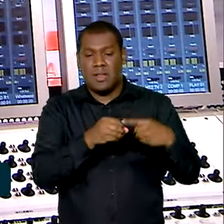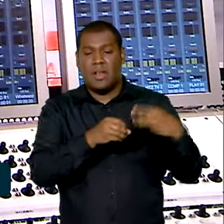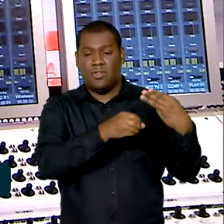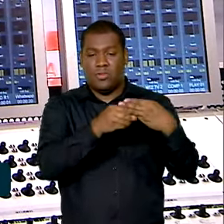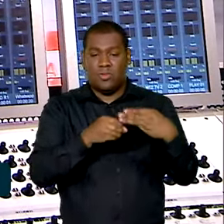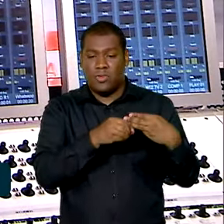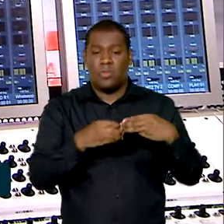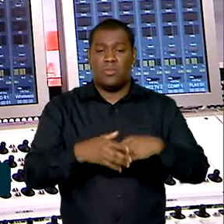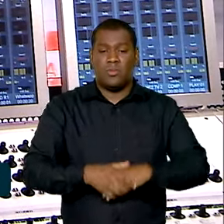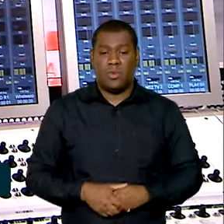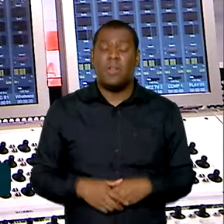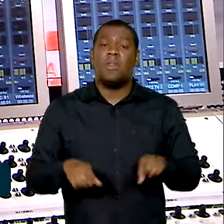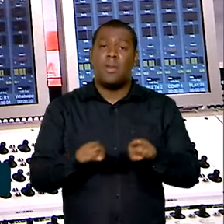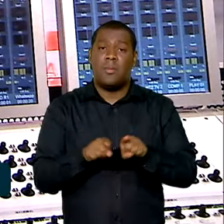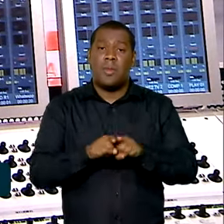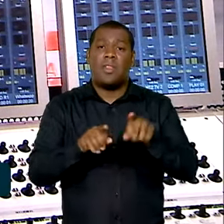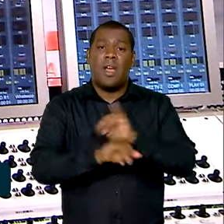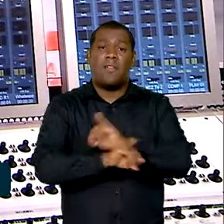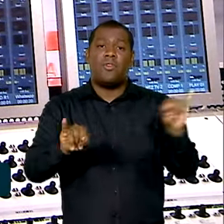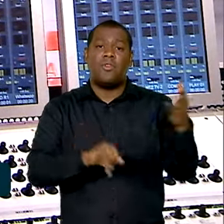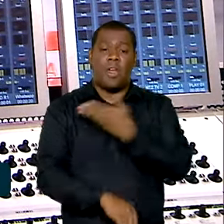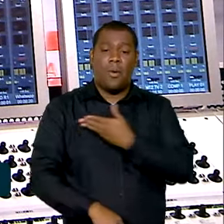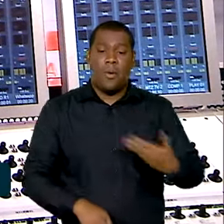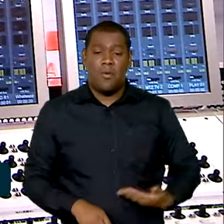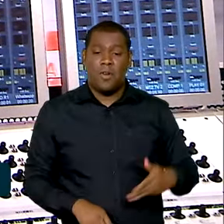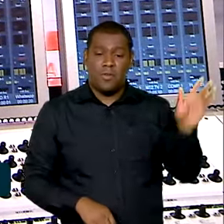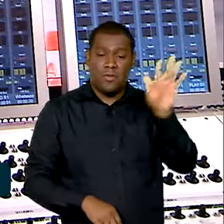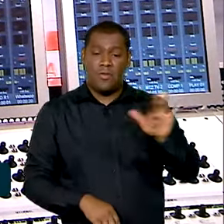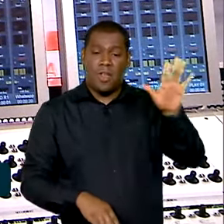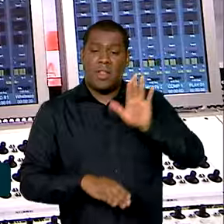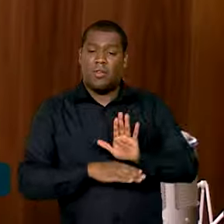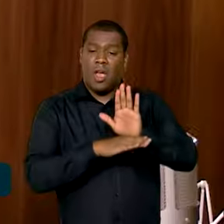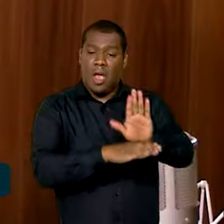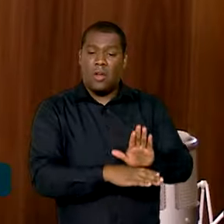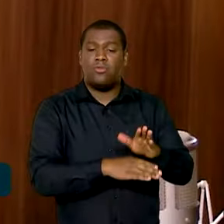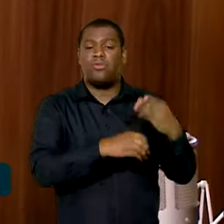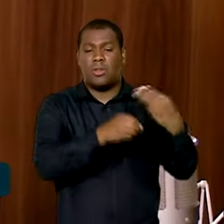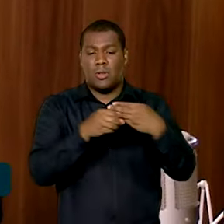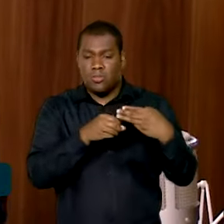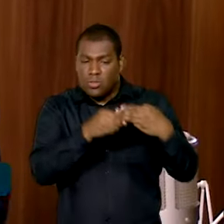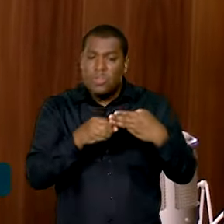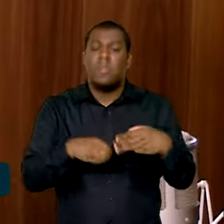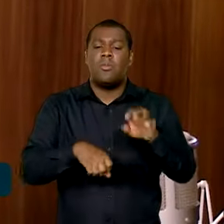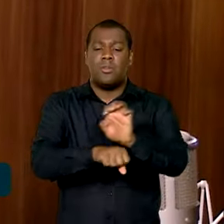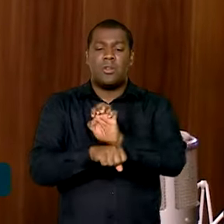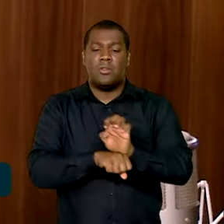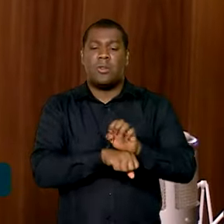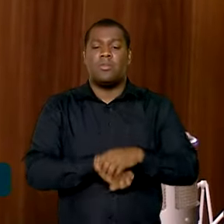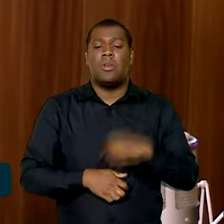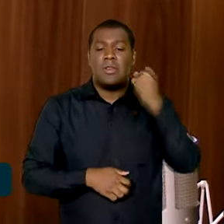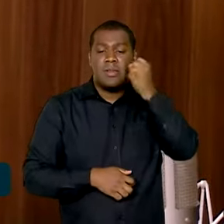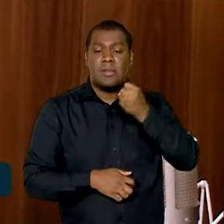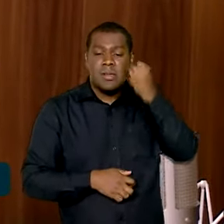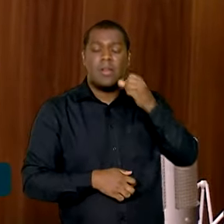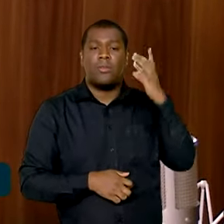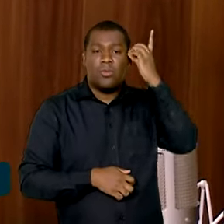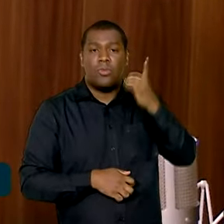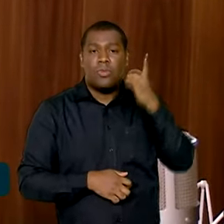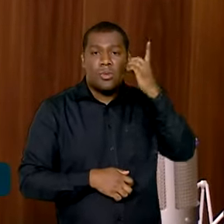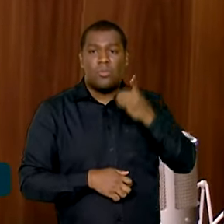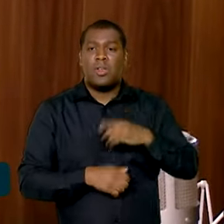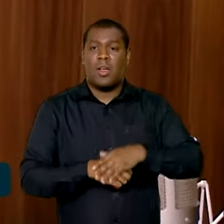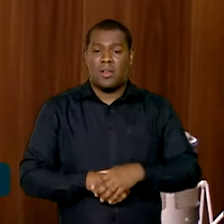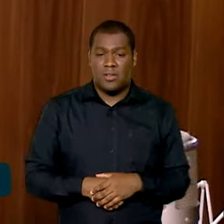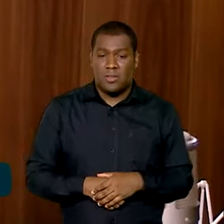reforçou a disposição do governo em atender as solicitações. Os senadores e deputados podem indicar